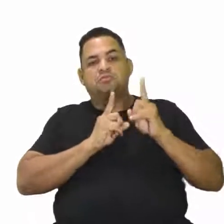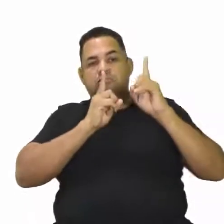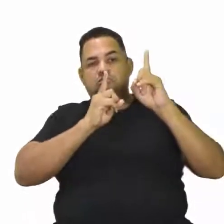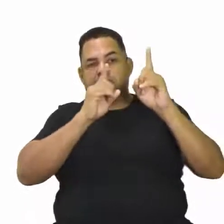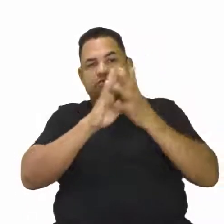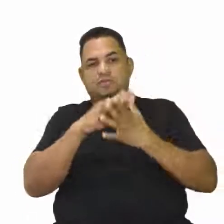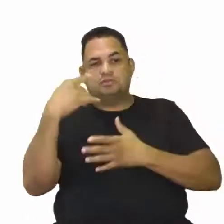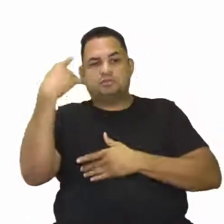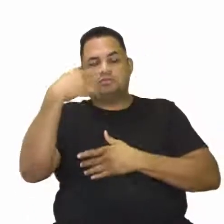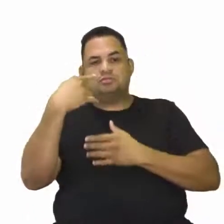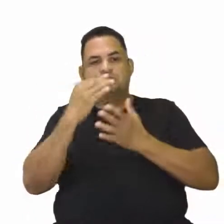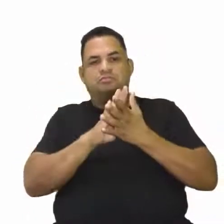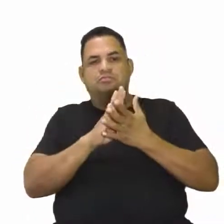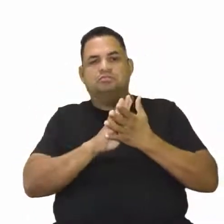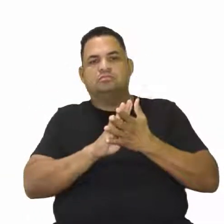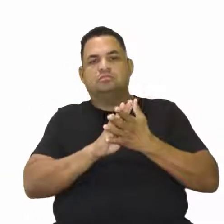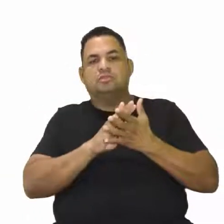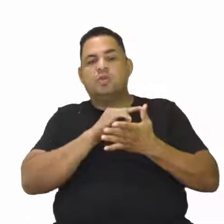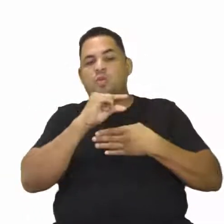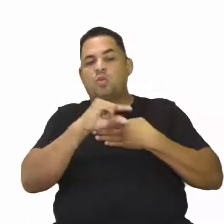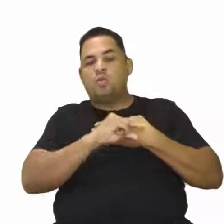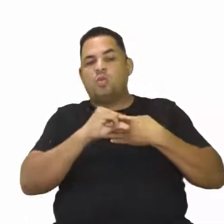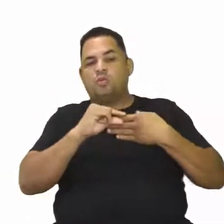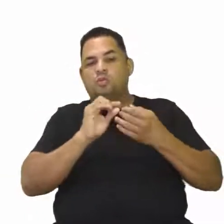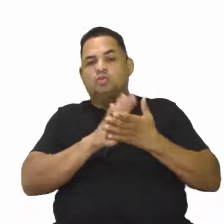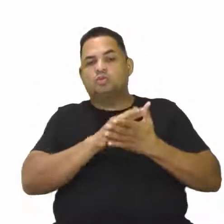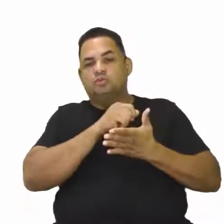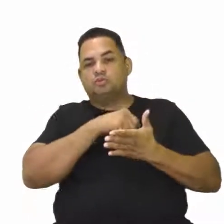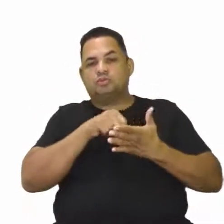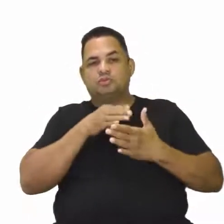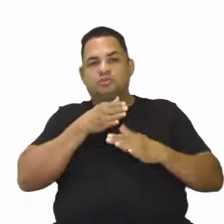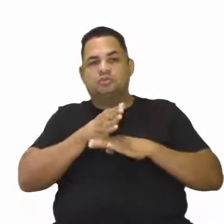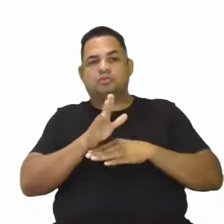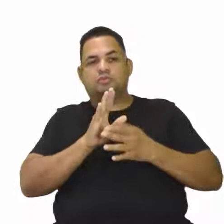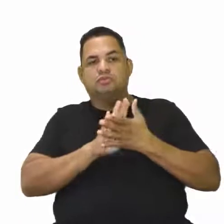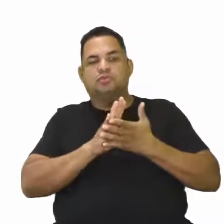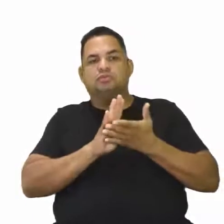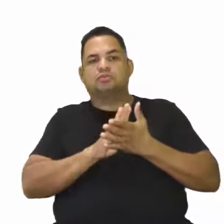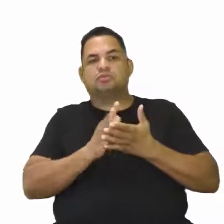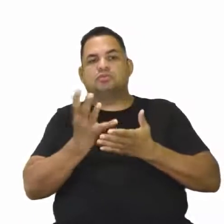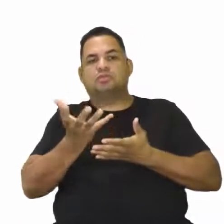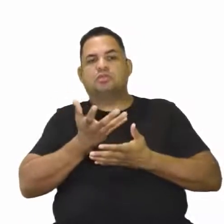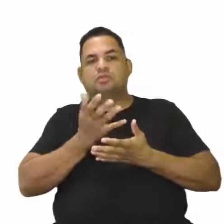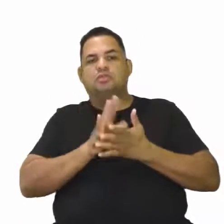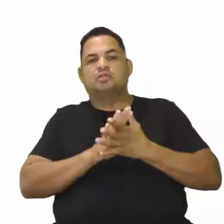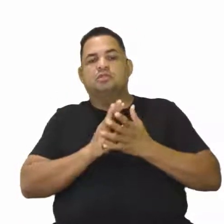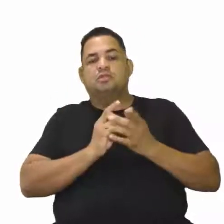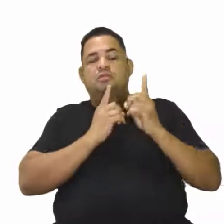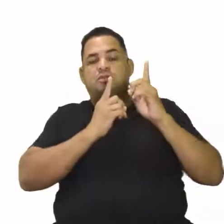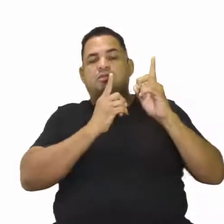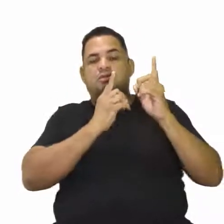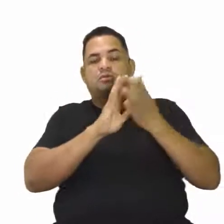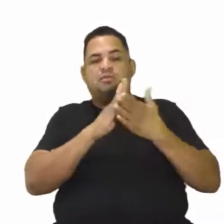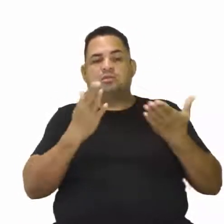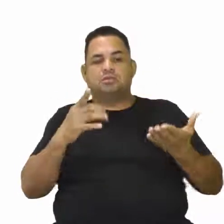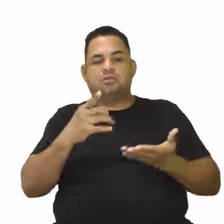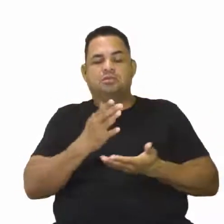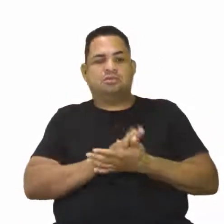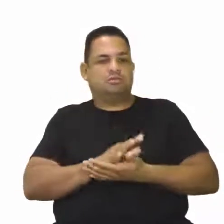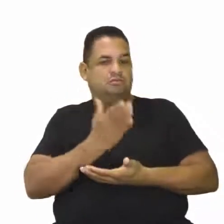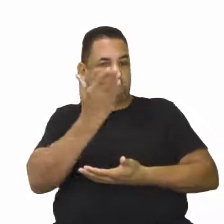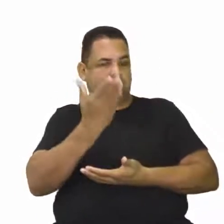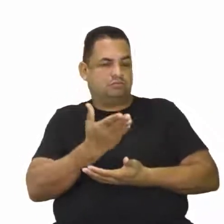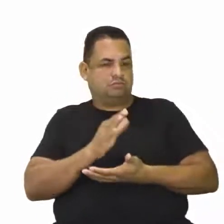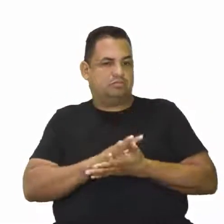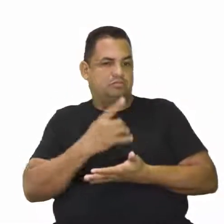Espanha, o enunciador transcreve a forma direta e as reivindicações dos manifestantes para. Vocês observem aí,